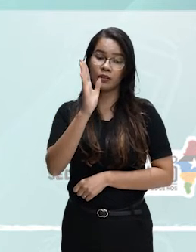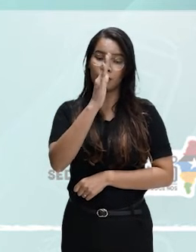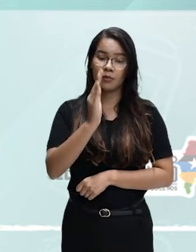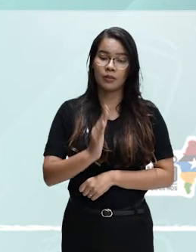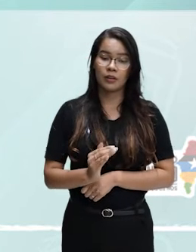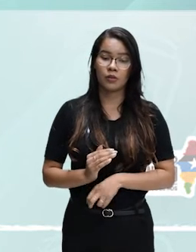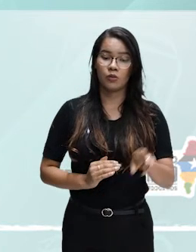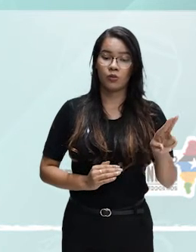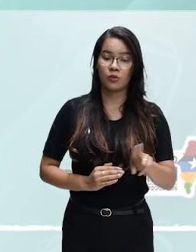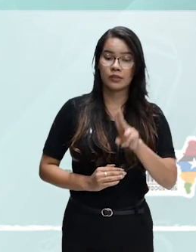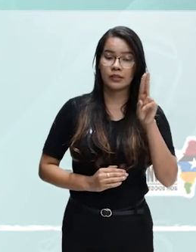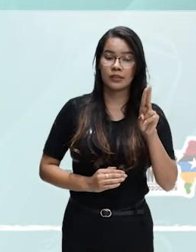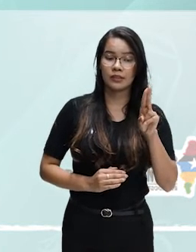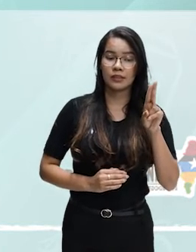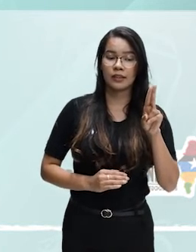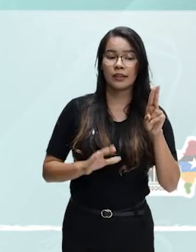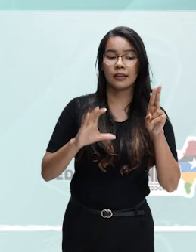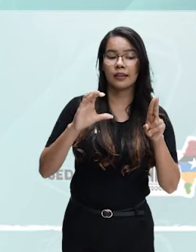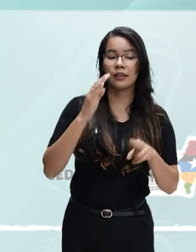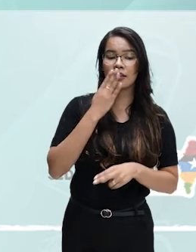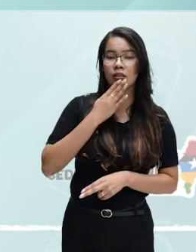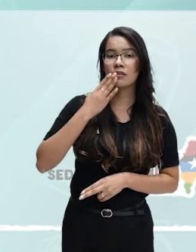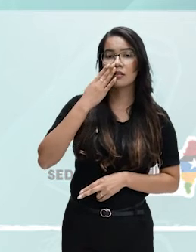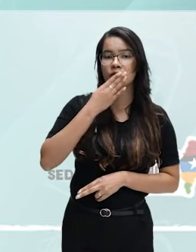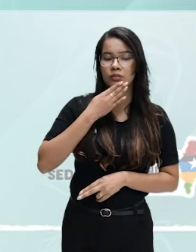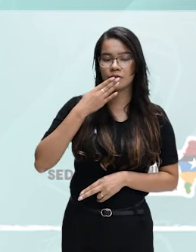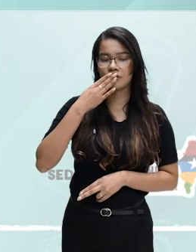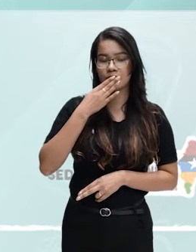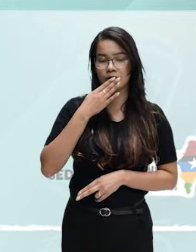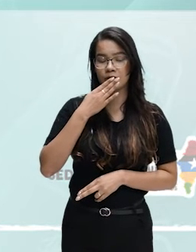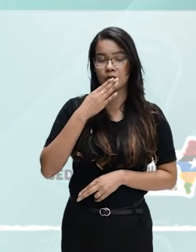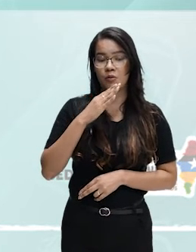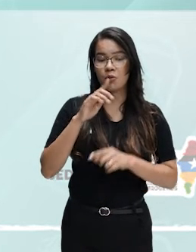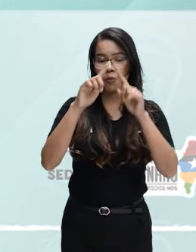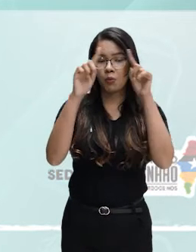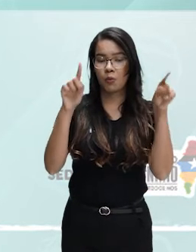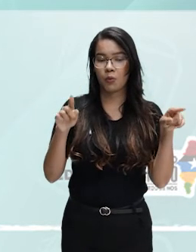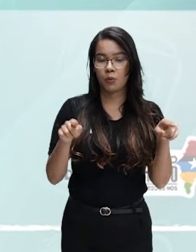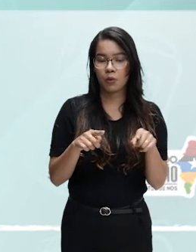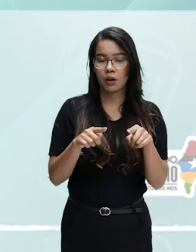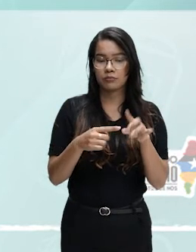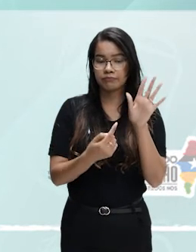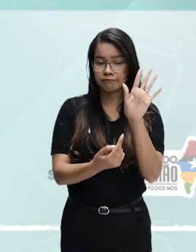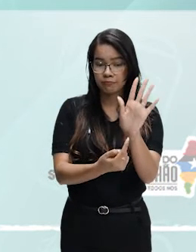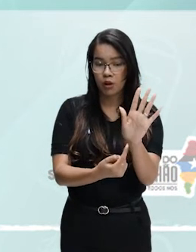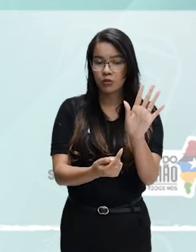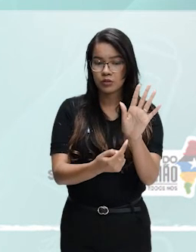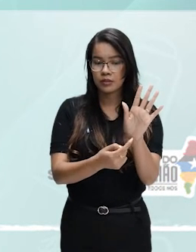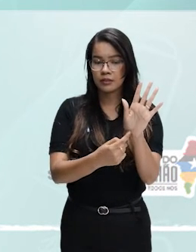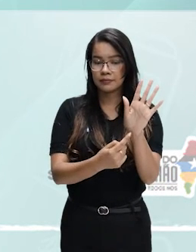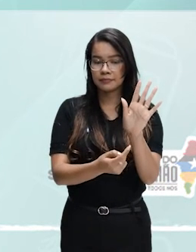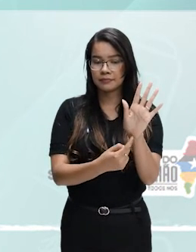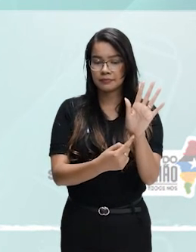alguns índices relativos ao processo de obtenção de álcool nesses dois países.